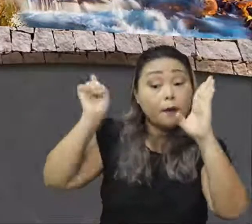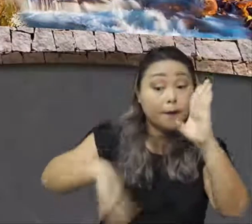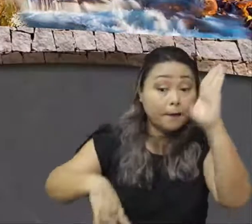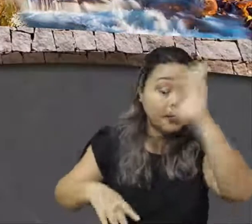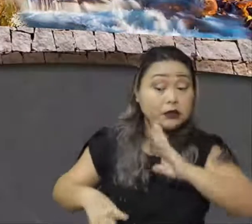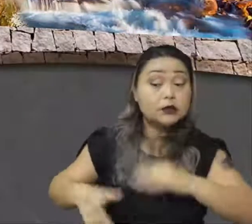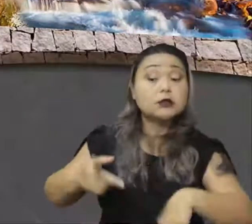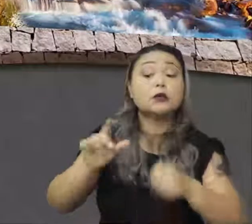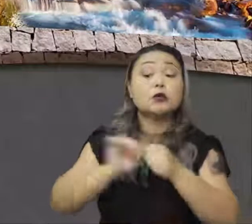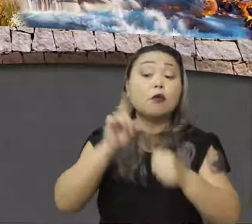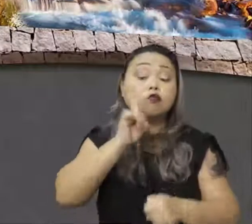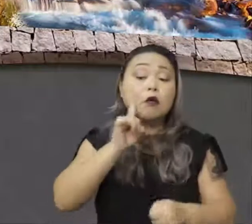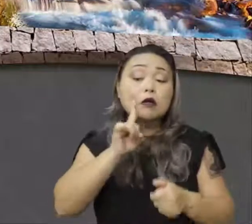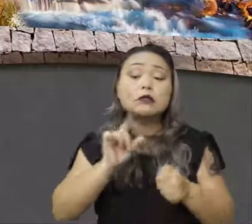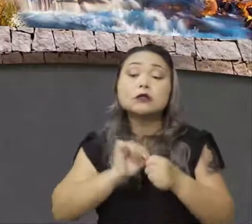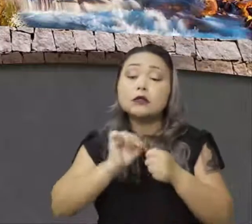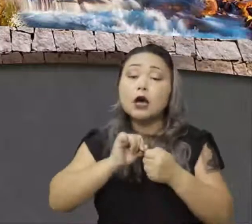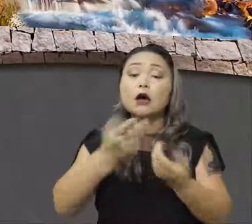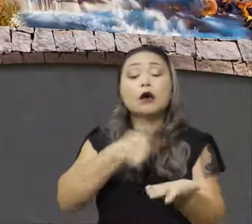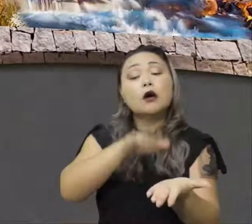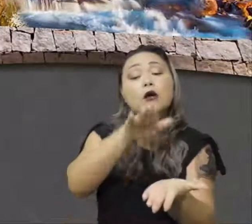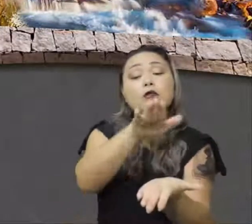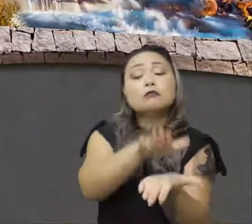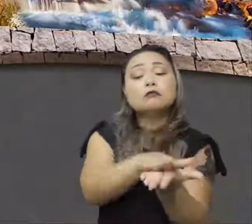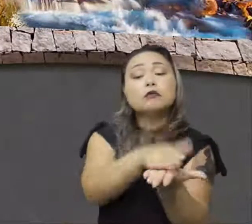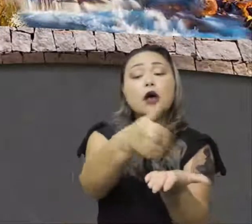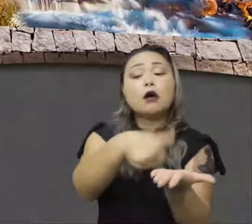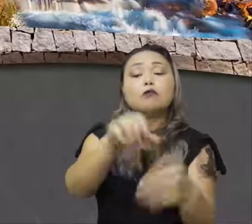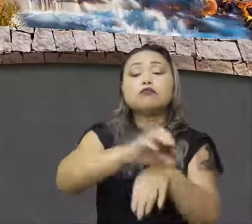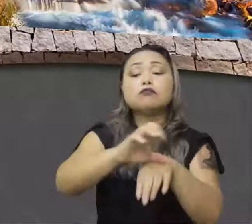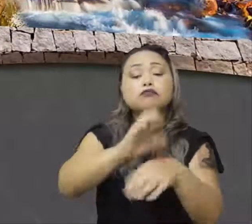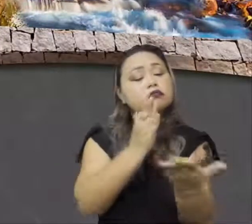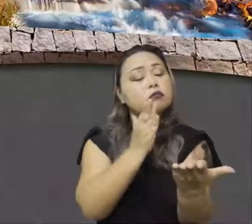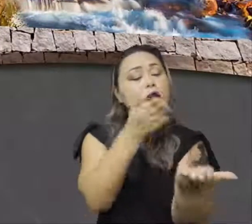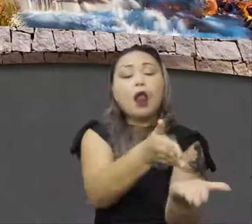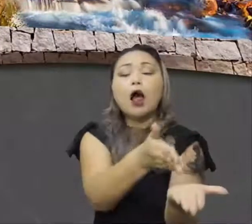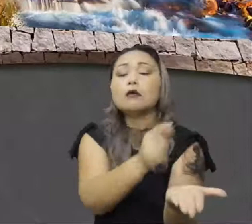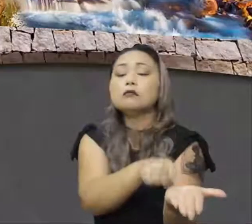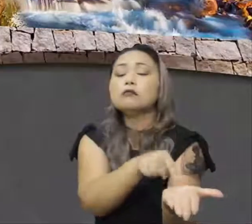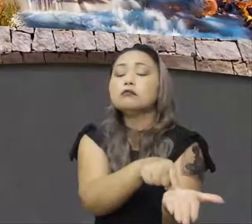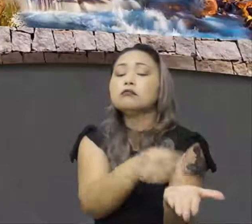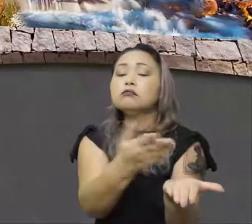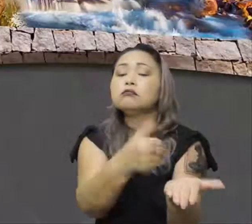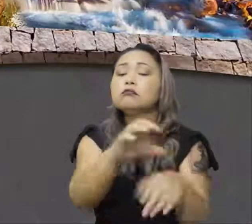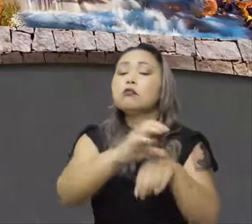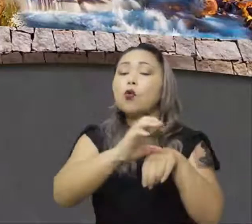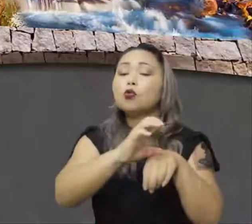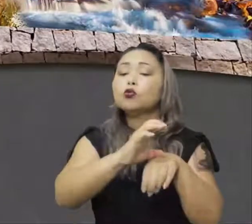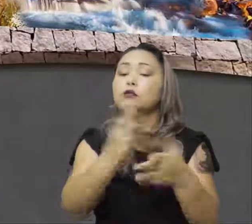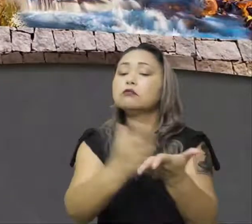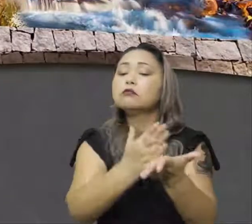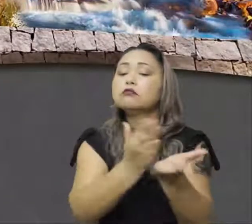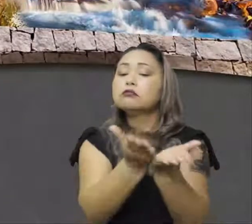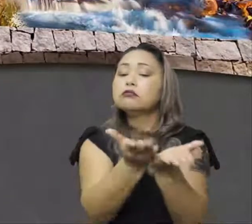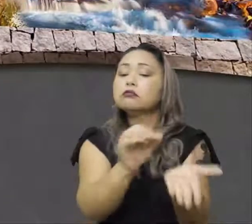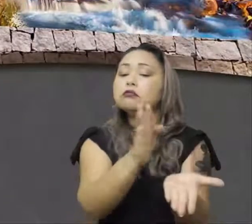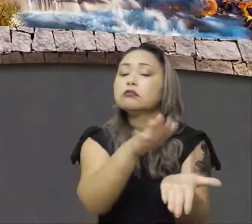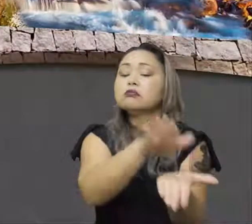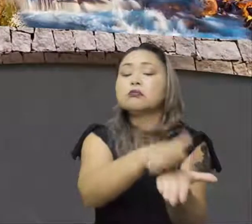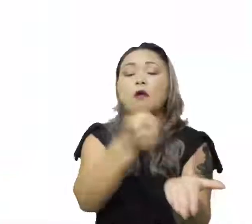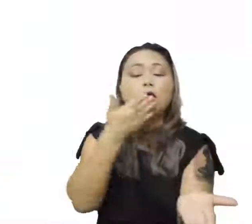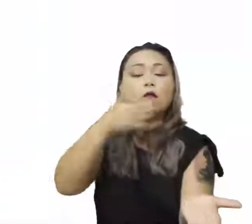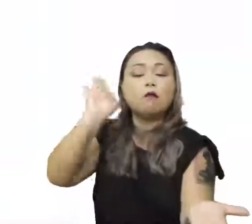laicos, aonde você vai seguir a Constituição. Tá? Vamos em frente.